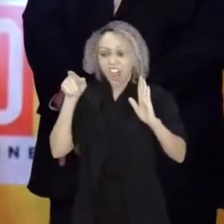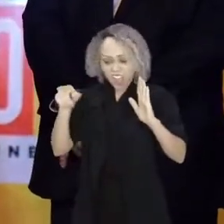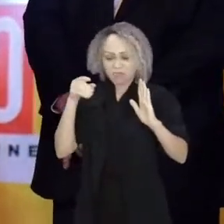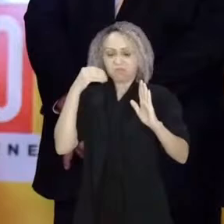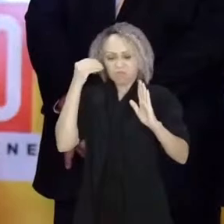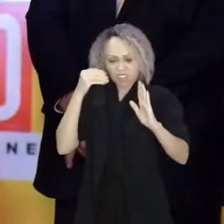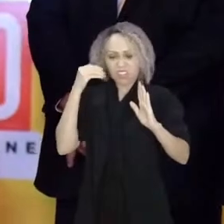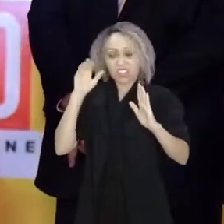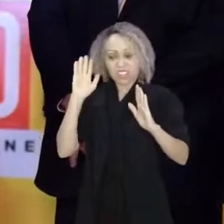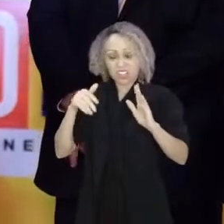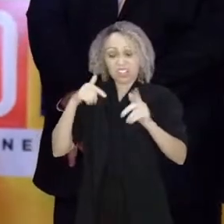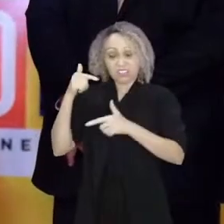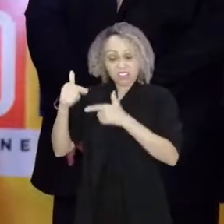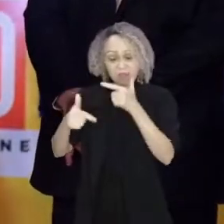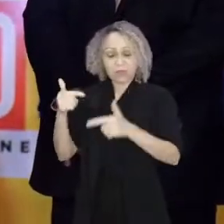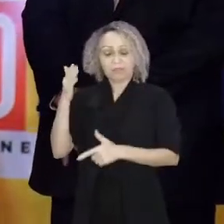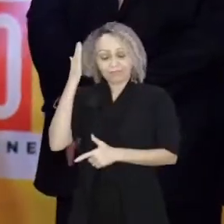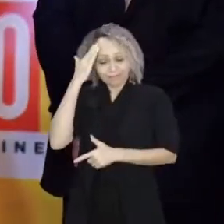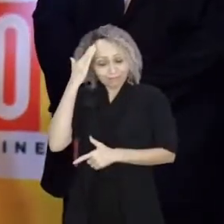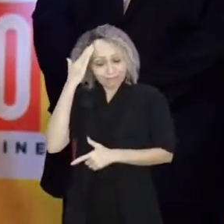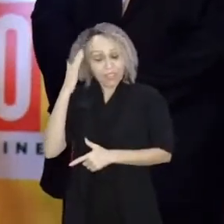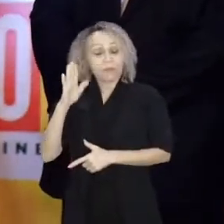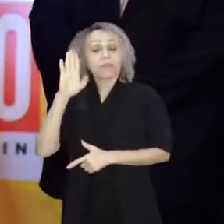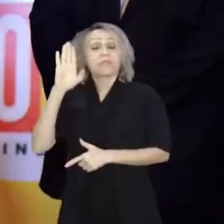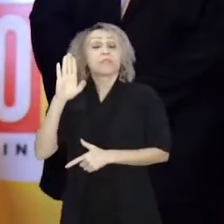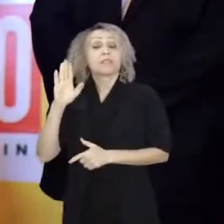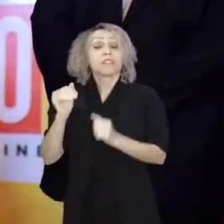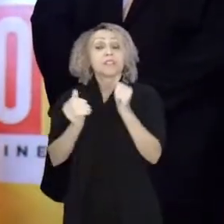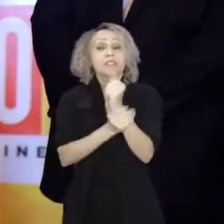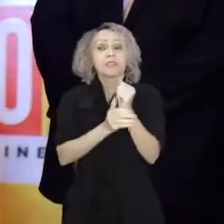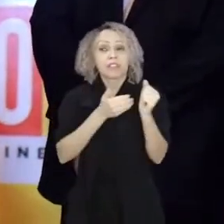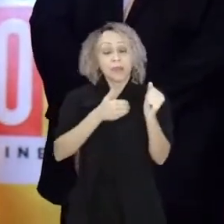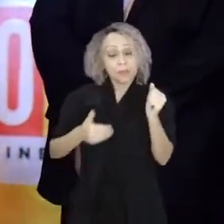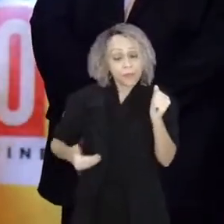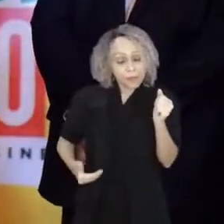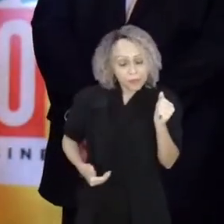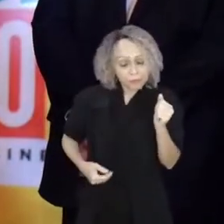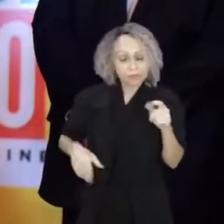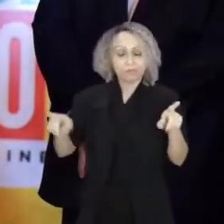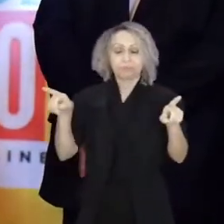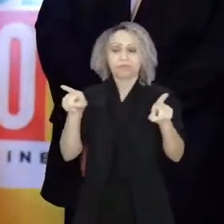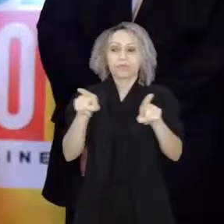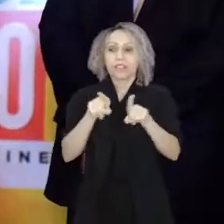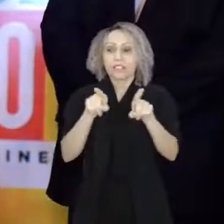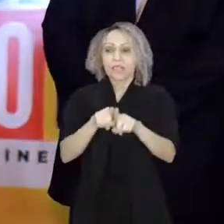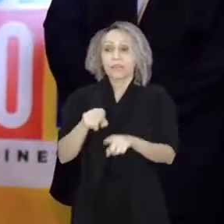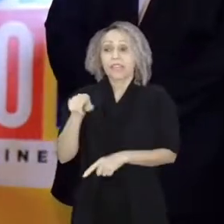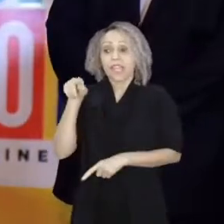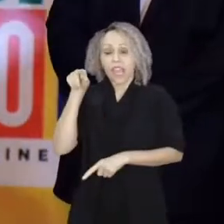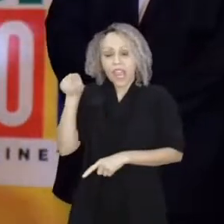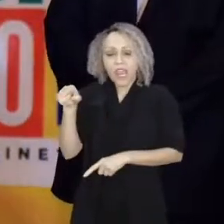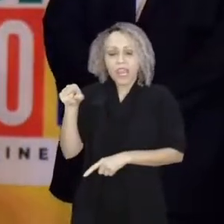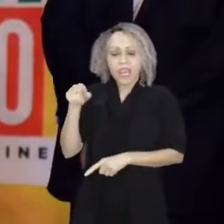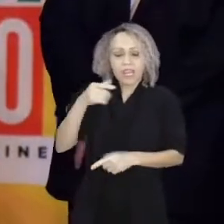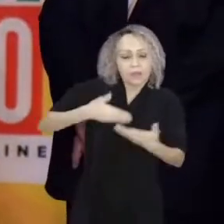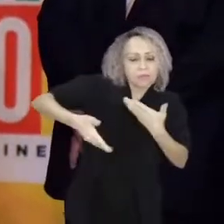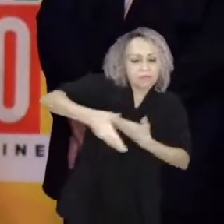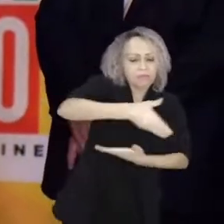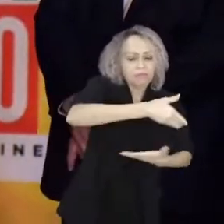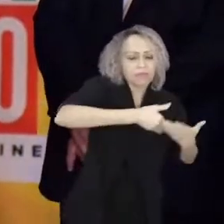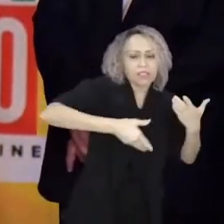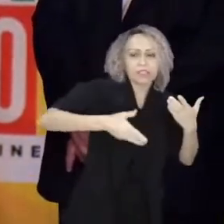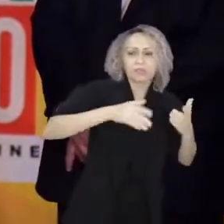Andrei participou do principal, nesse momento, que é o diálogo com os estados e municípios, na medida em que ele foi